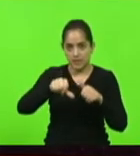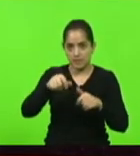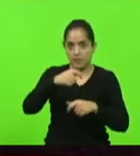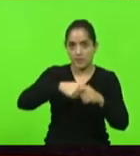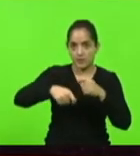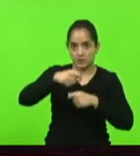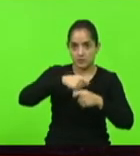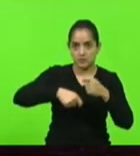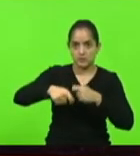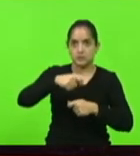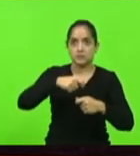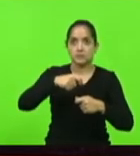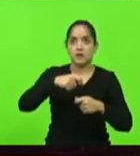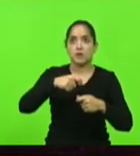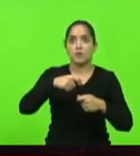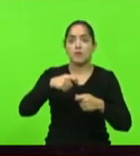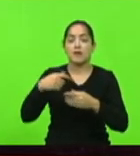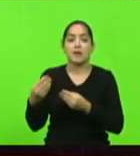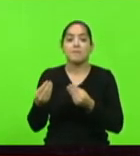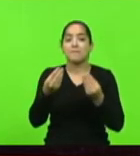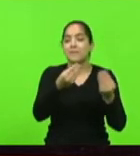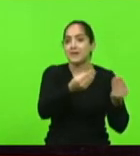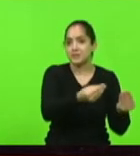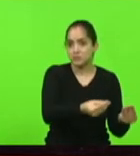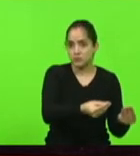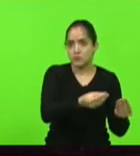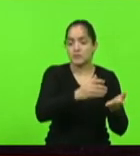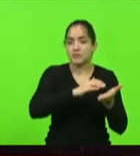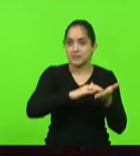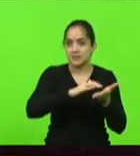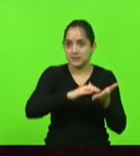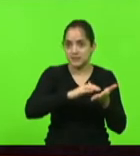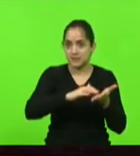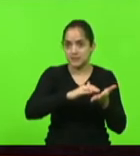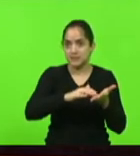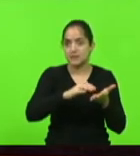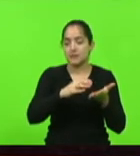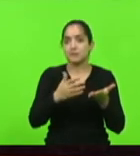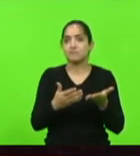para a Secretaria de Infraestrutura as obras civis,